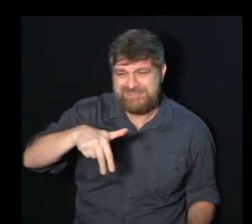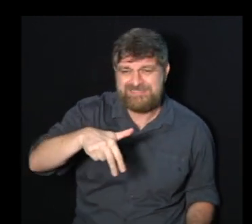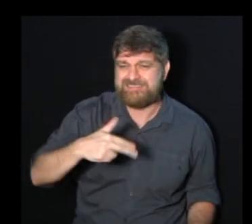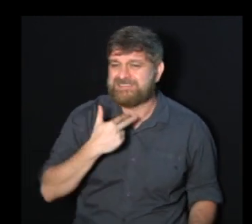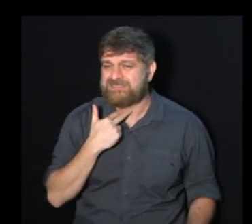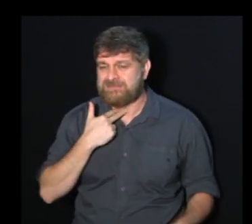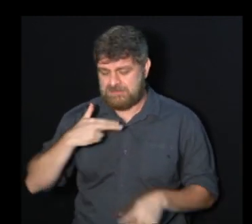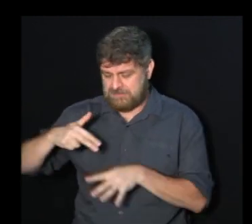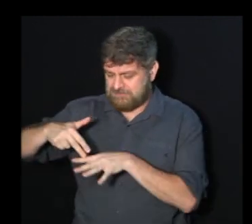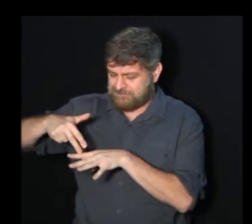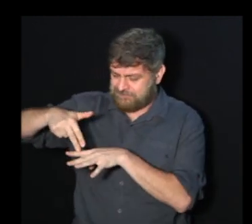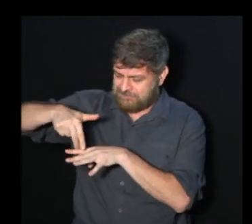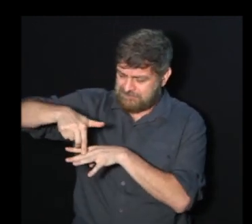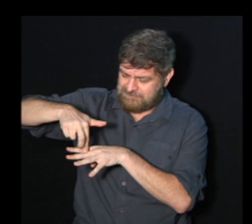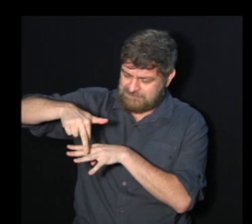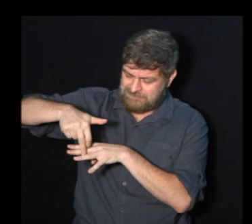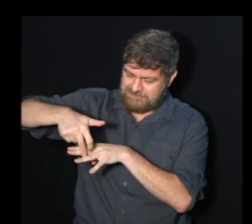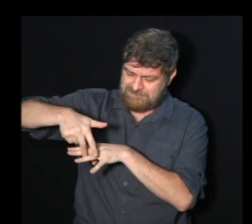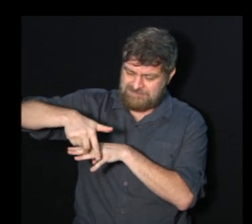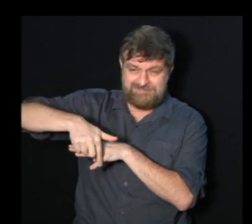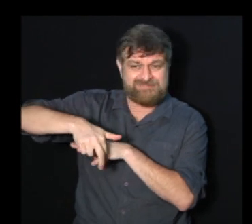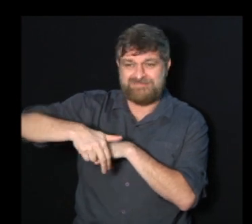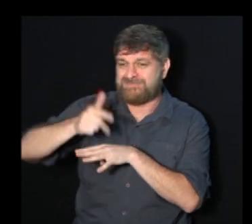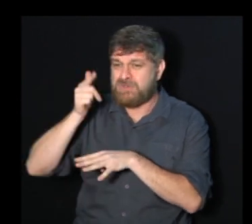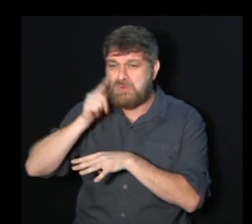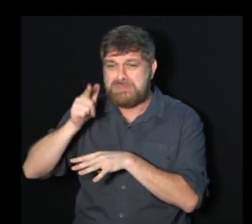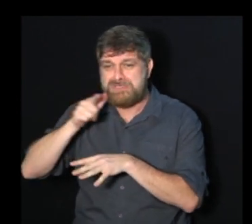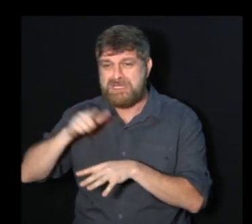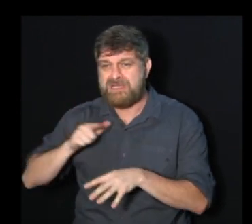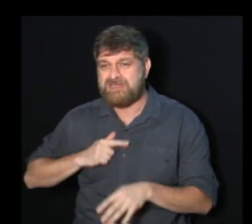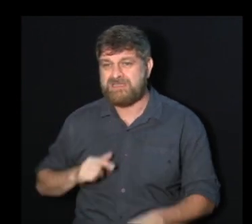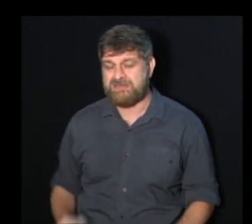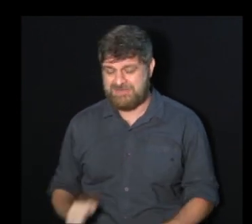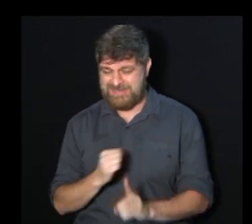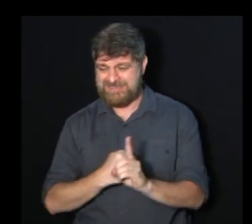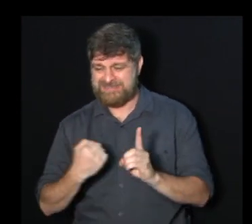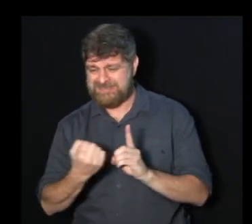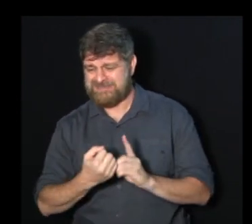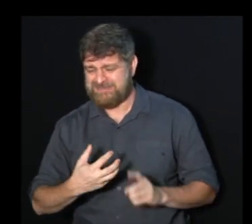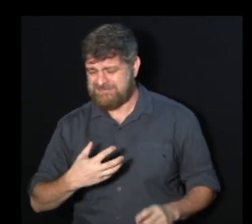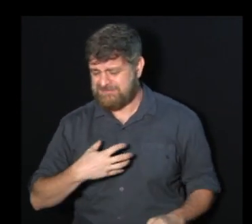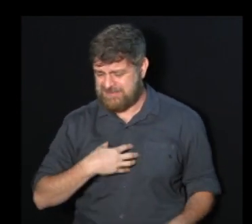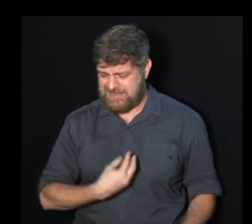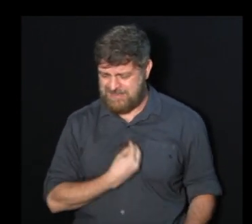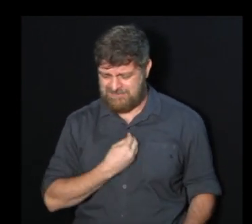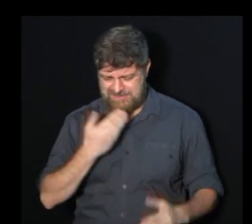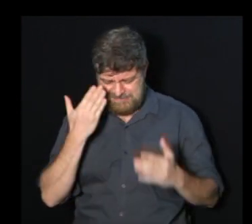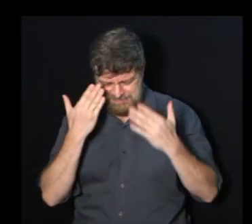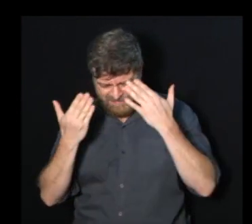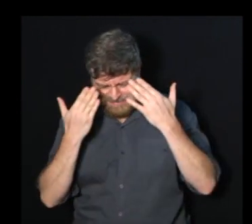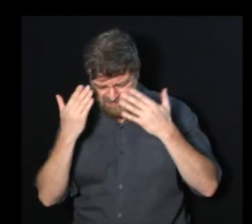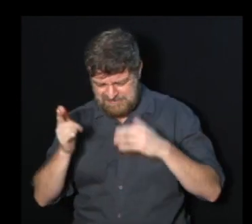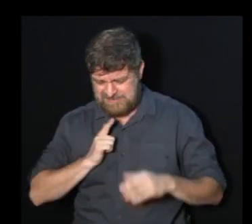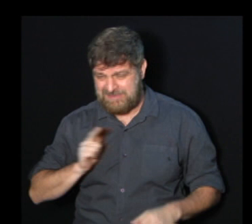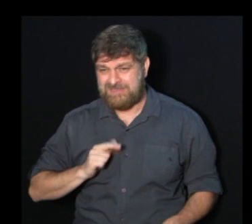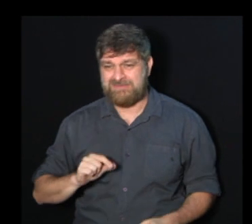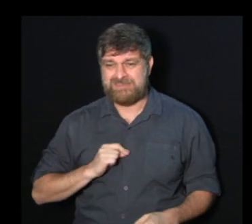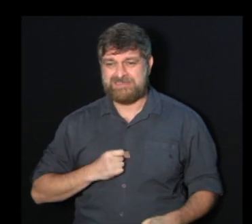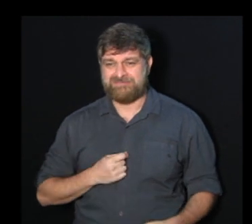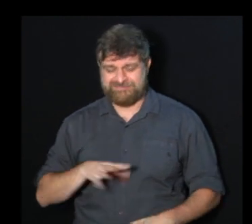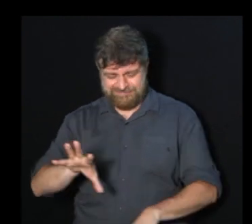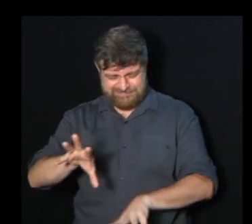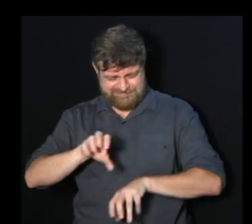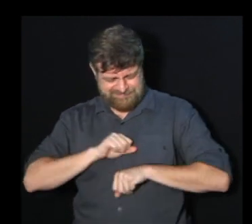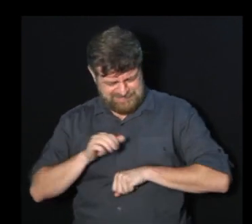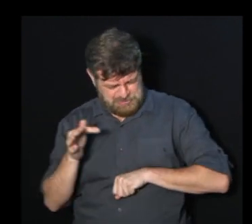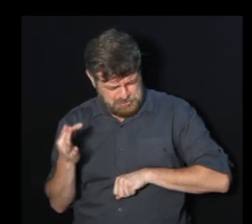conseguir descer e subir uma escada, ele não vai trabalhar, a parte biopsicossocial dessa pessoa tende a diminuir muito, e isso tende a somatizar muito mais a dor